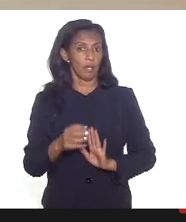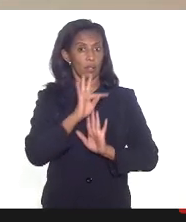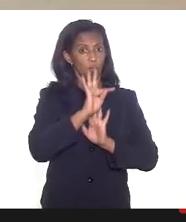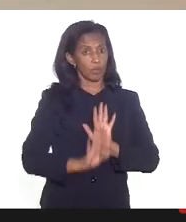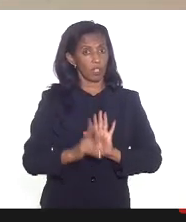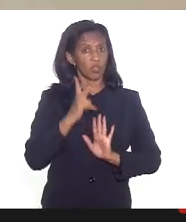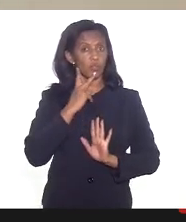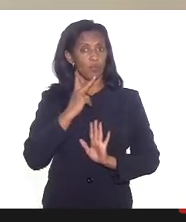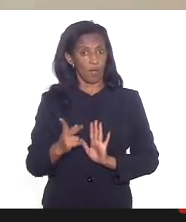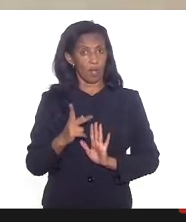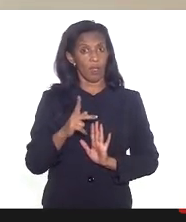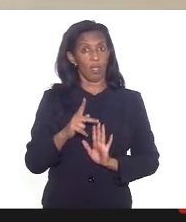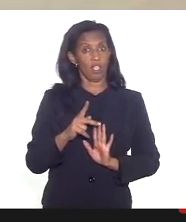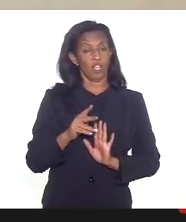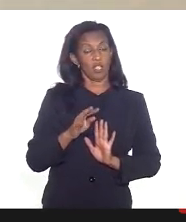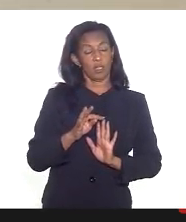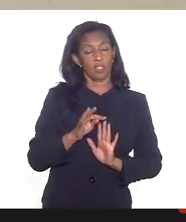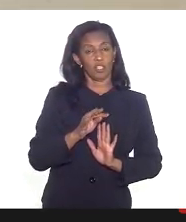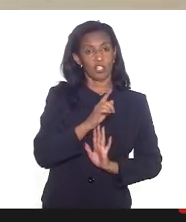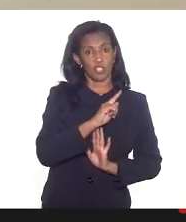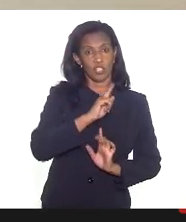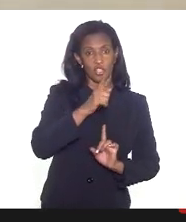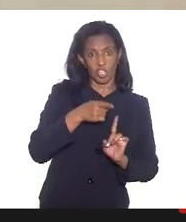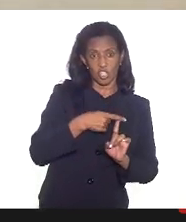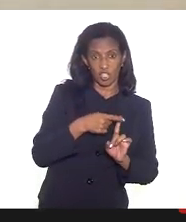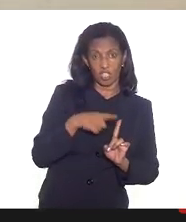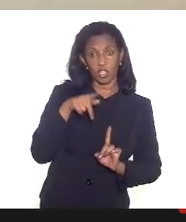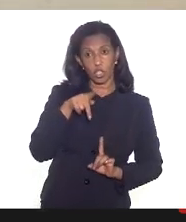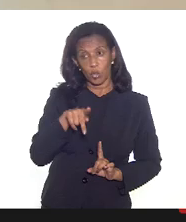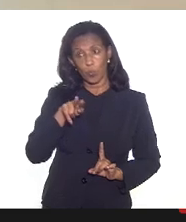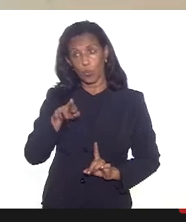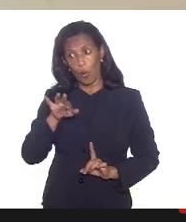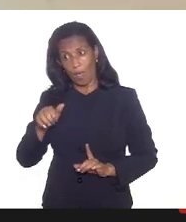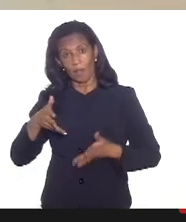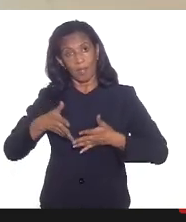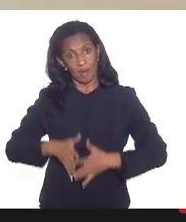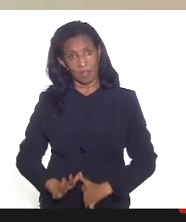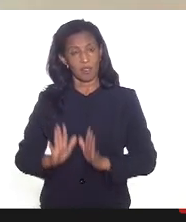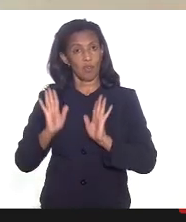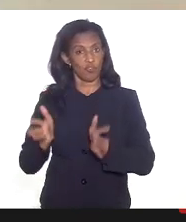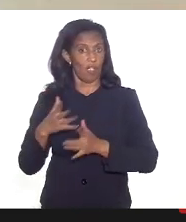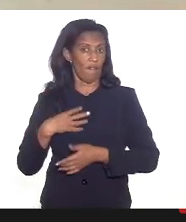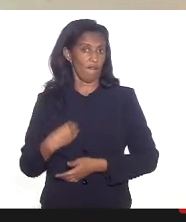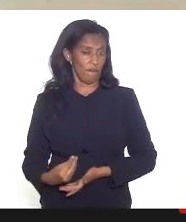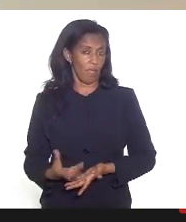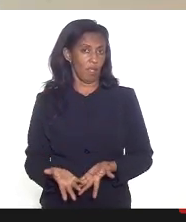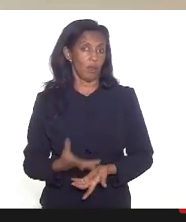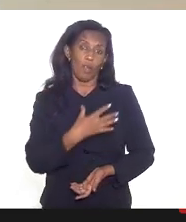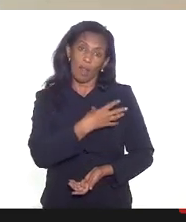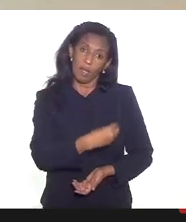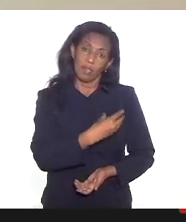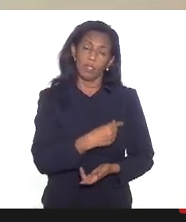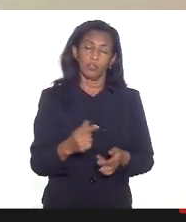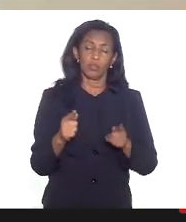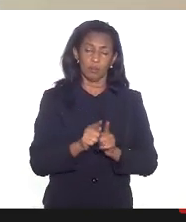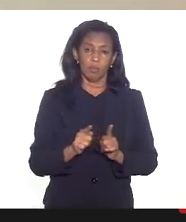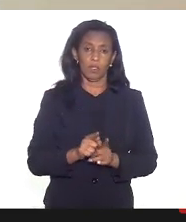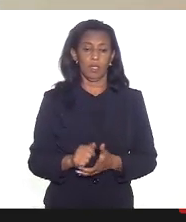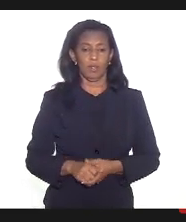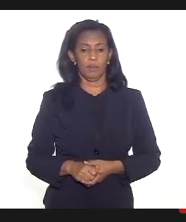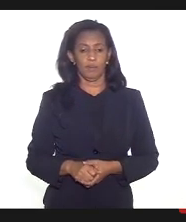um texto ele fala gestantes e puérperas sai a que a gente tá falando gestante mas é gestantes e puérperas E aí lactante